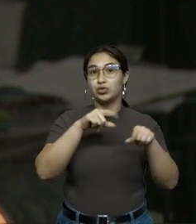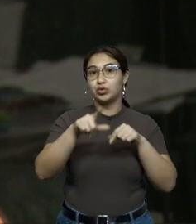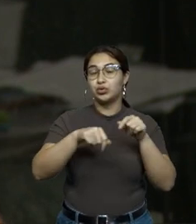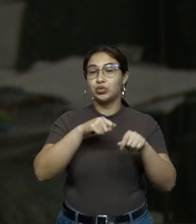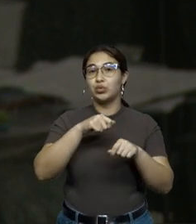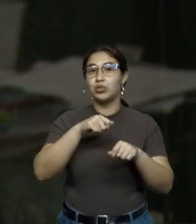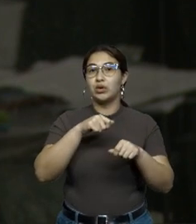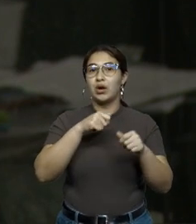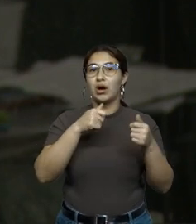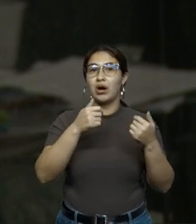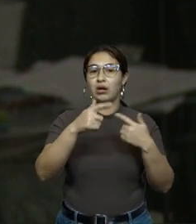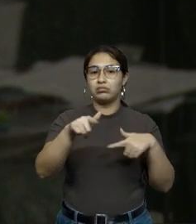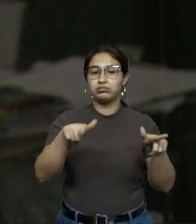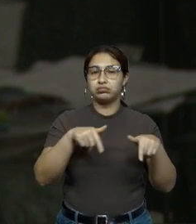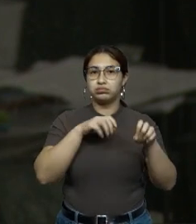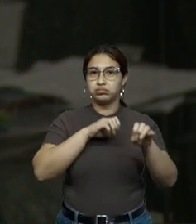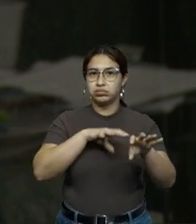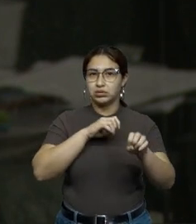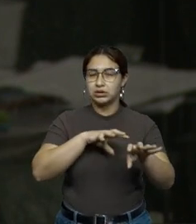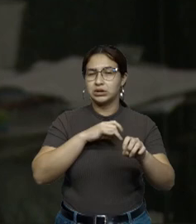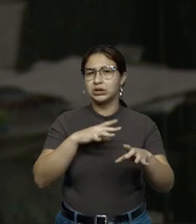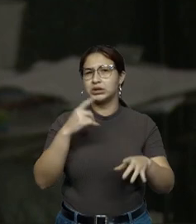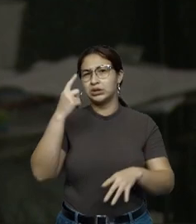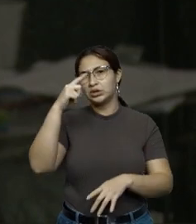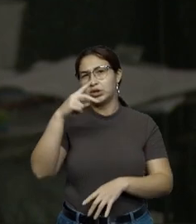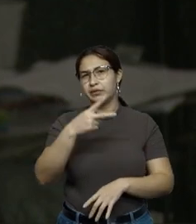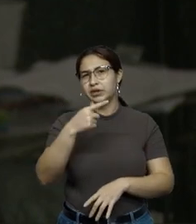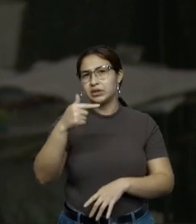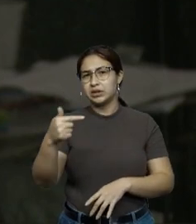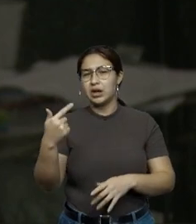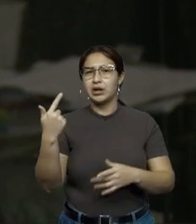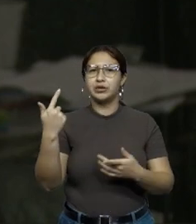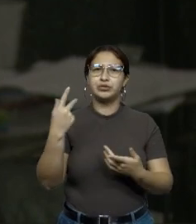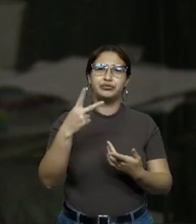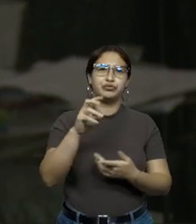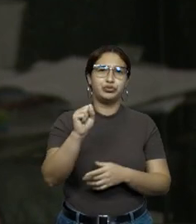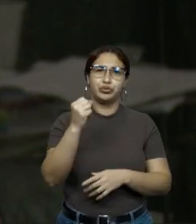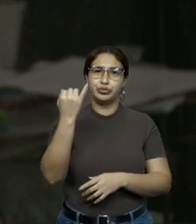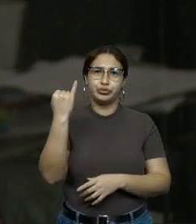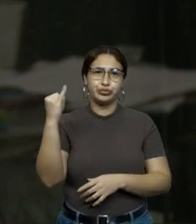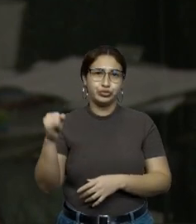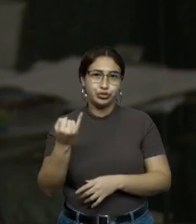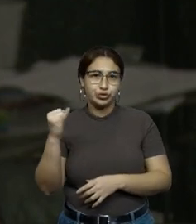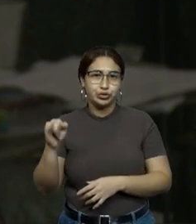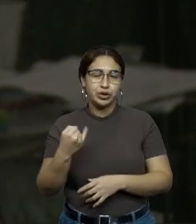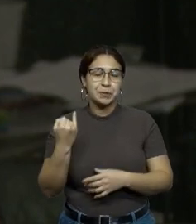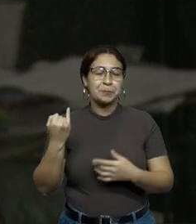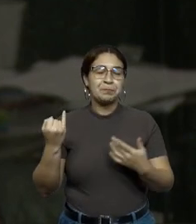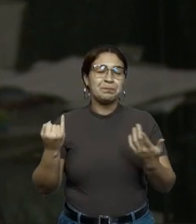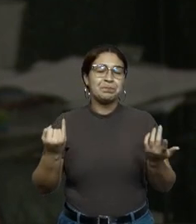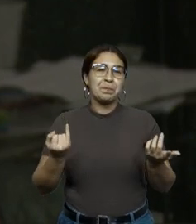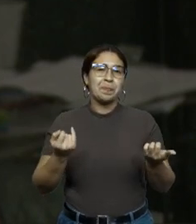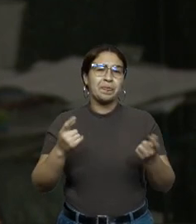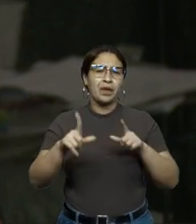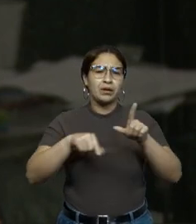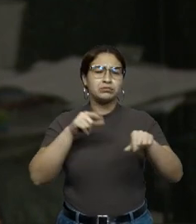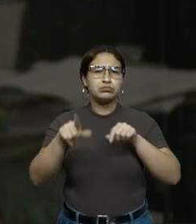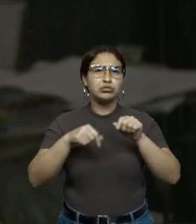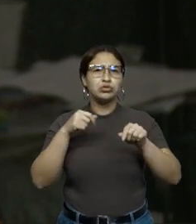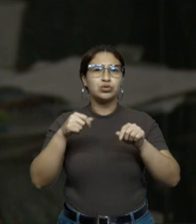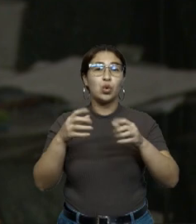é próximos E aí dia 27 e 28 de janeiro né E aí quando a gente faz essa escolha